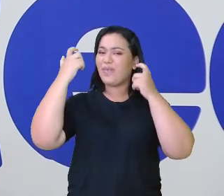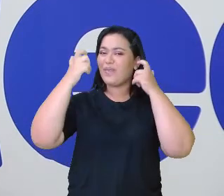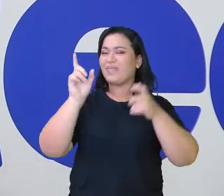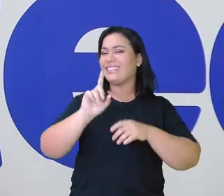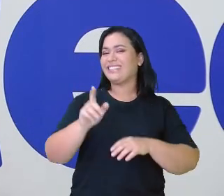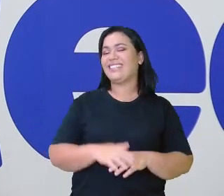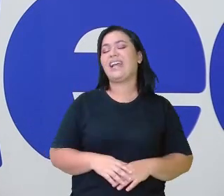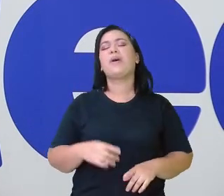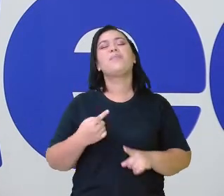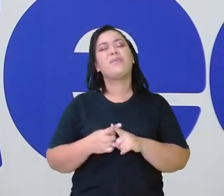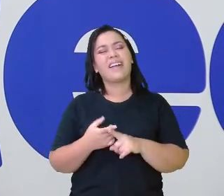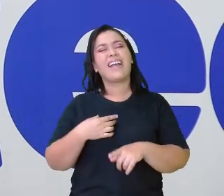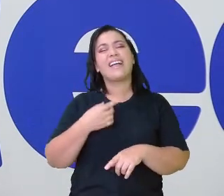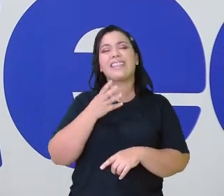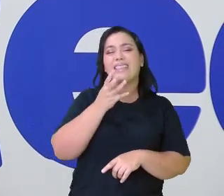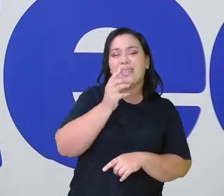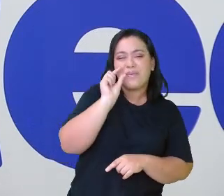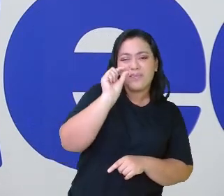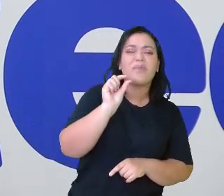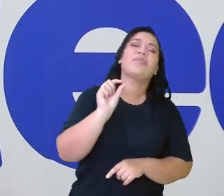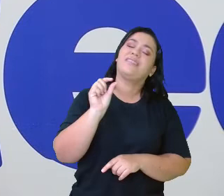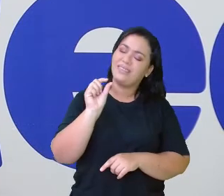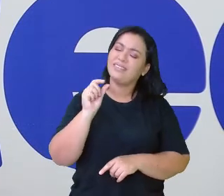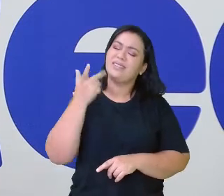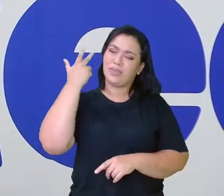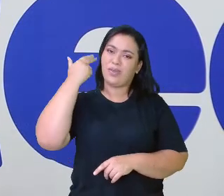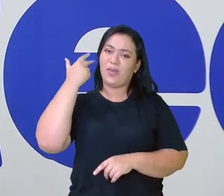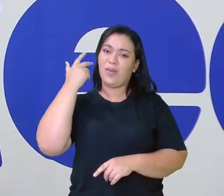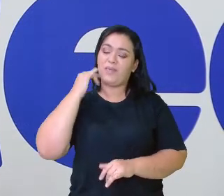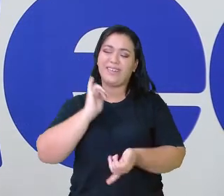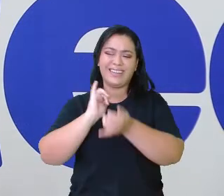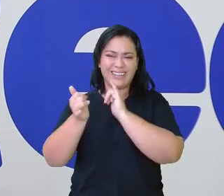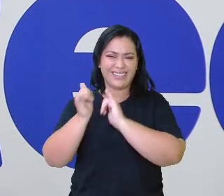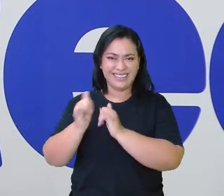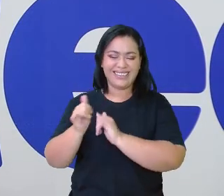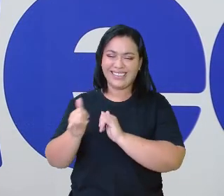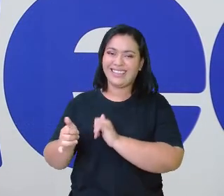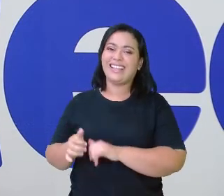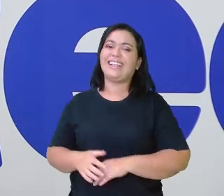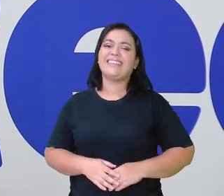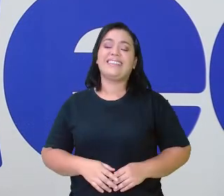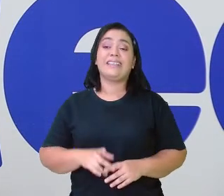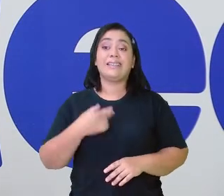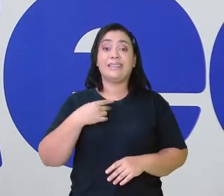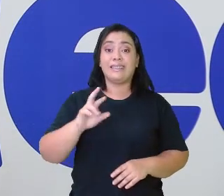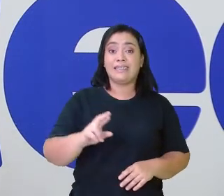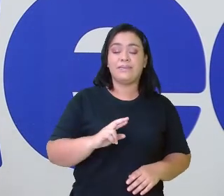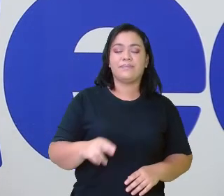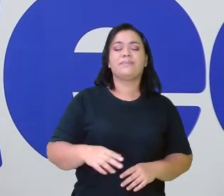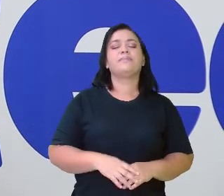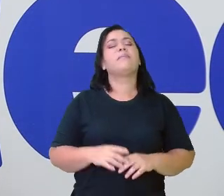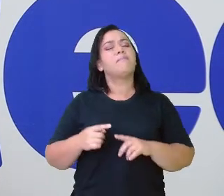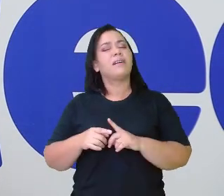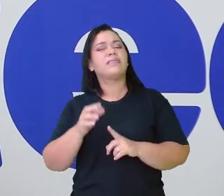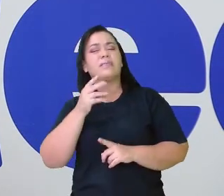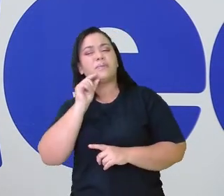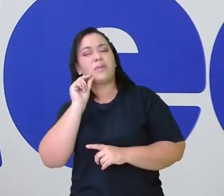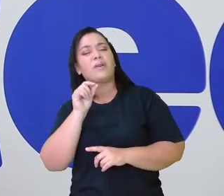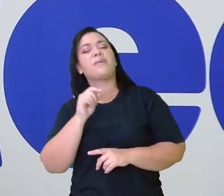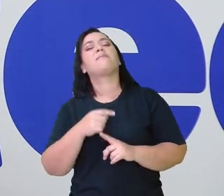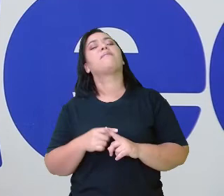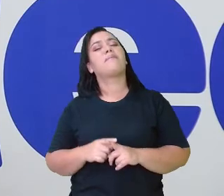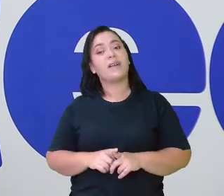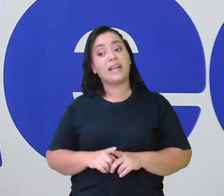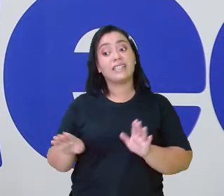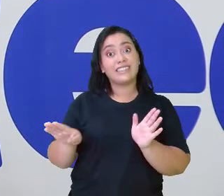não. É porque às vezes tem um delayzinho que é normal aqui, né? Quando vocês mandam a resposta pra mim, aí demora um pouquinho pra chegar. Mas